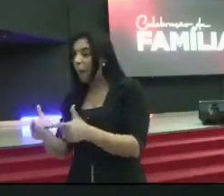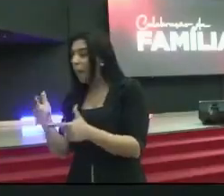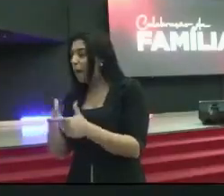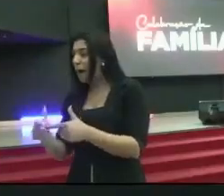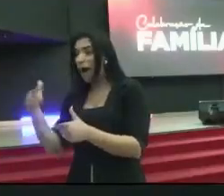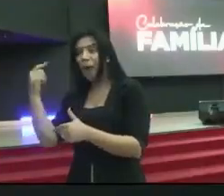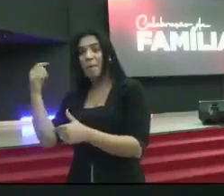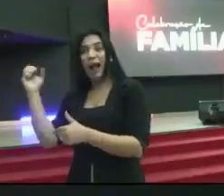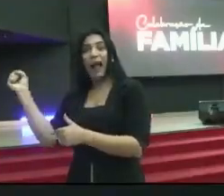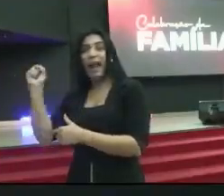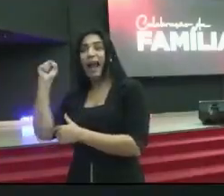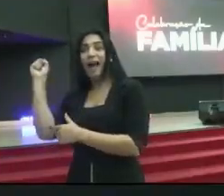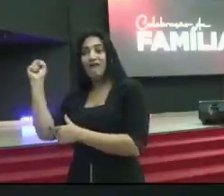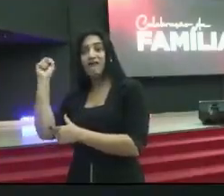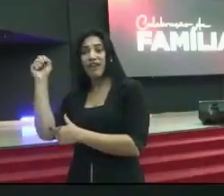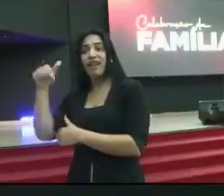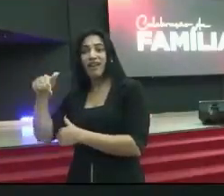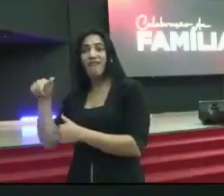Elimeleque falece.